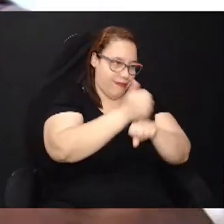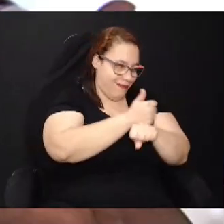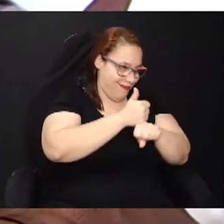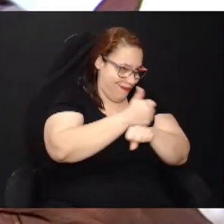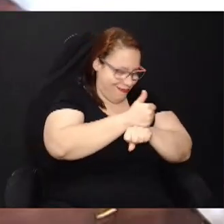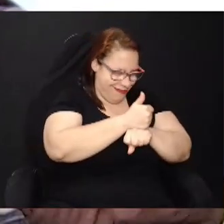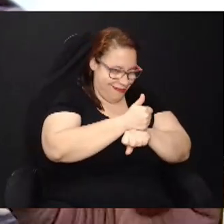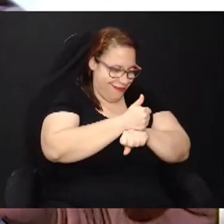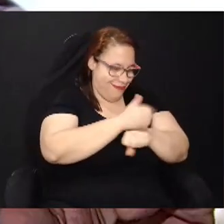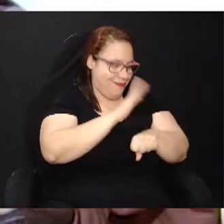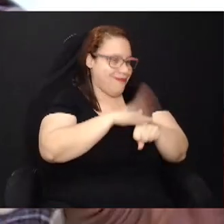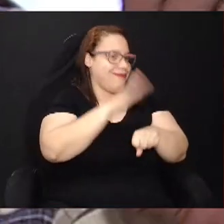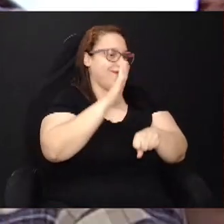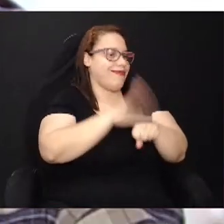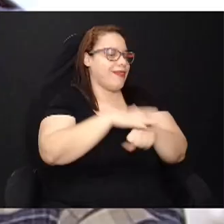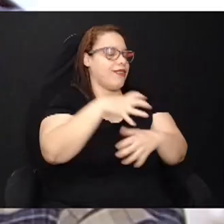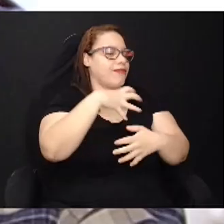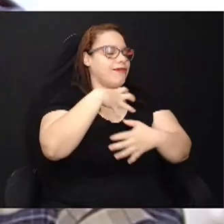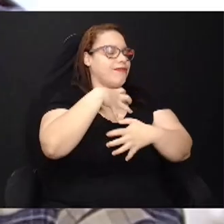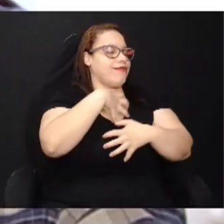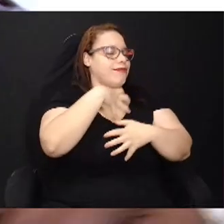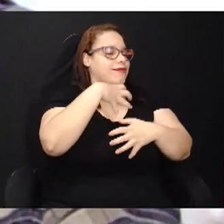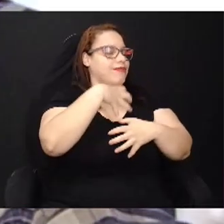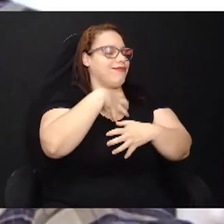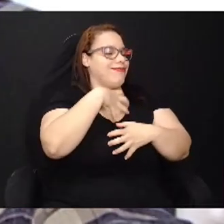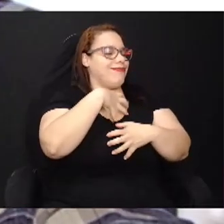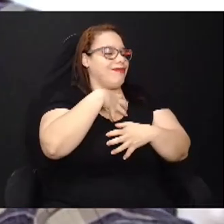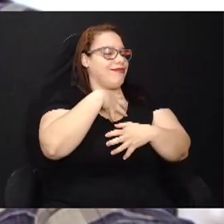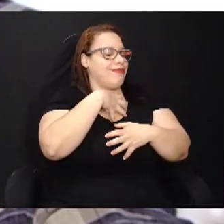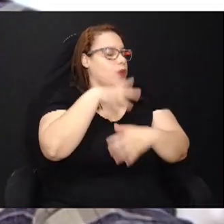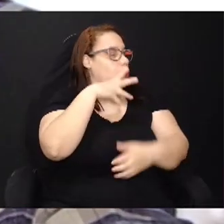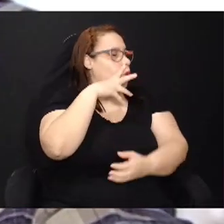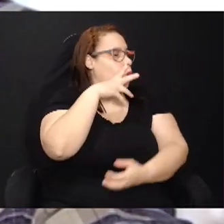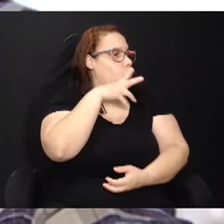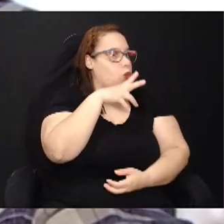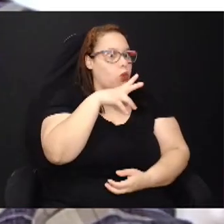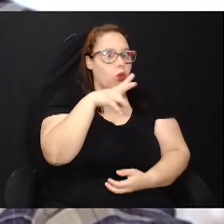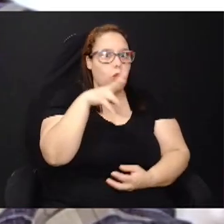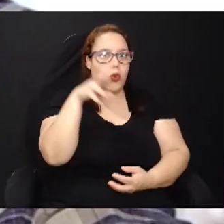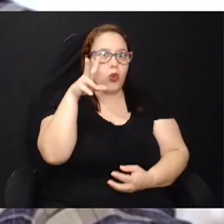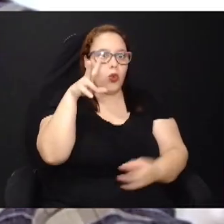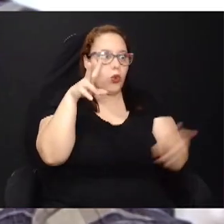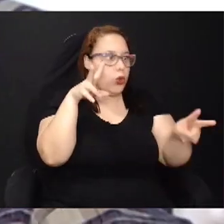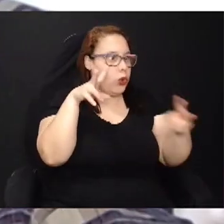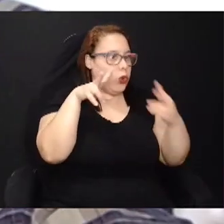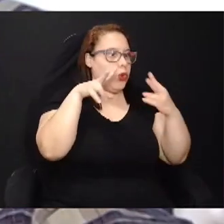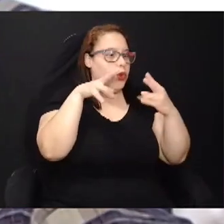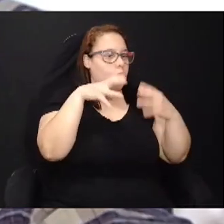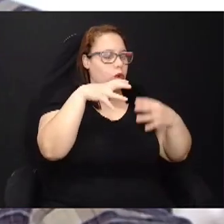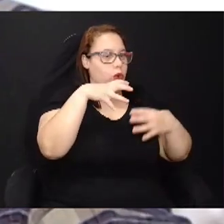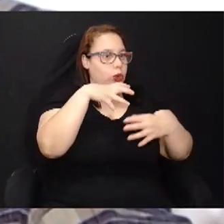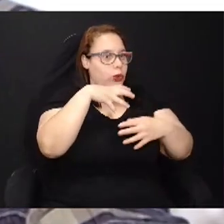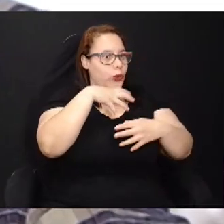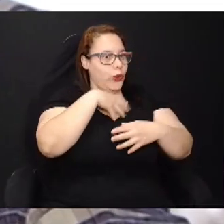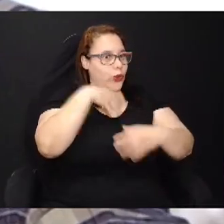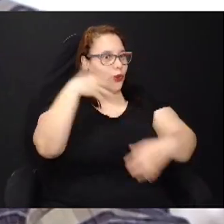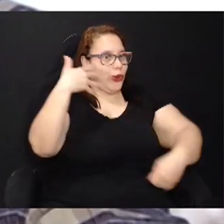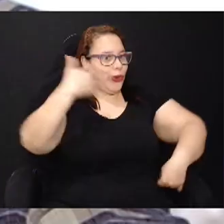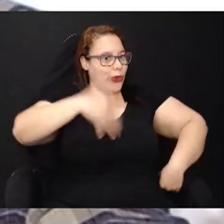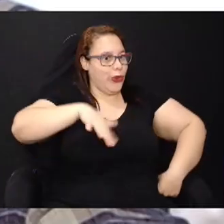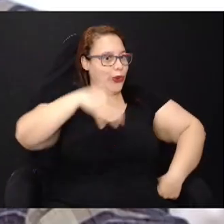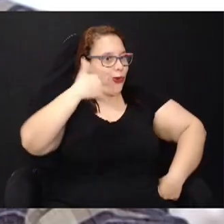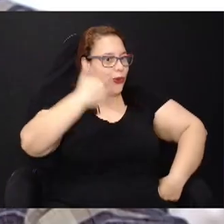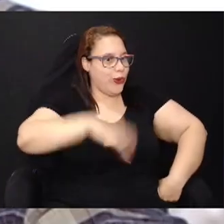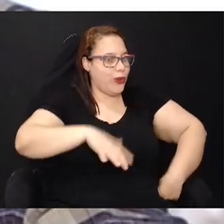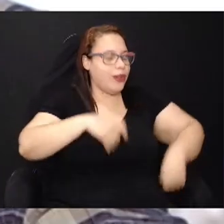mais sensibilidade, vai ter um momento de olhar com outro olhar, um pouco mais amplificado. E eu acho que é isso que a gente está precisando,